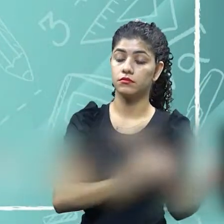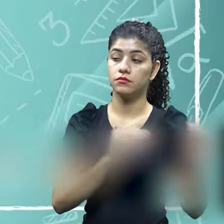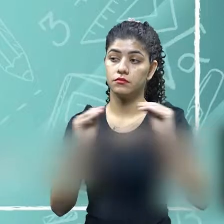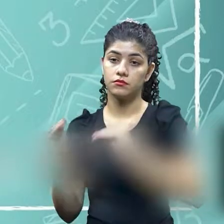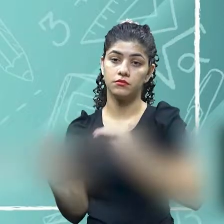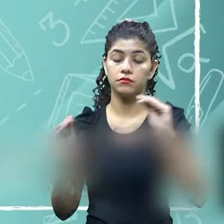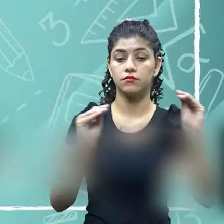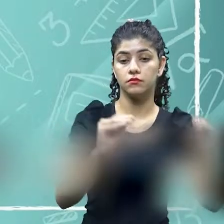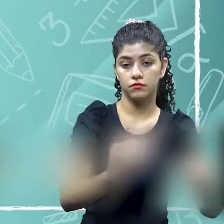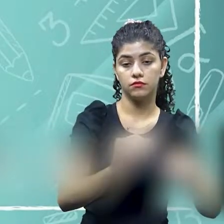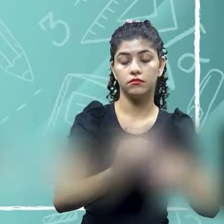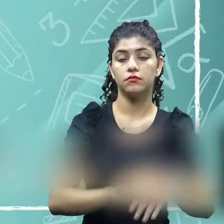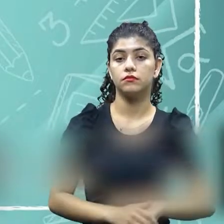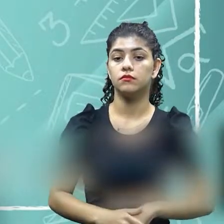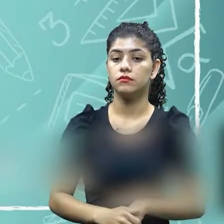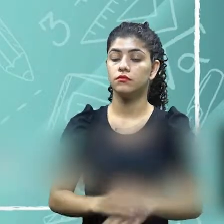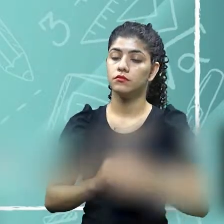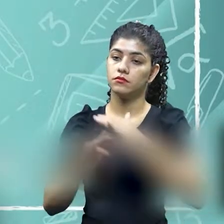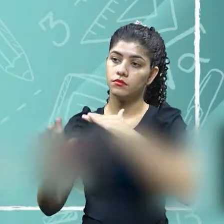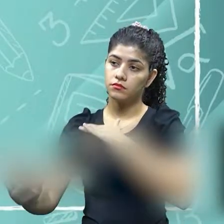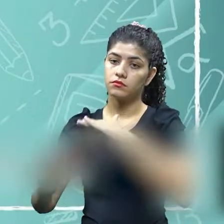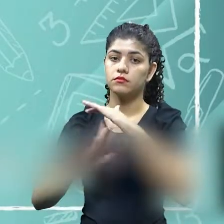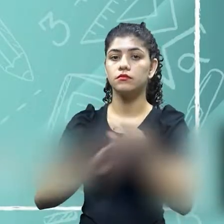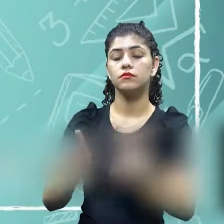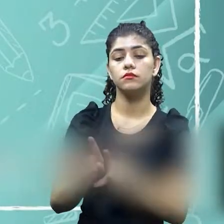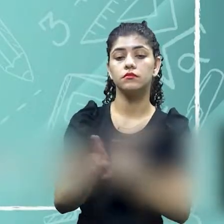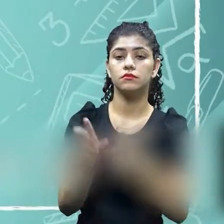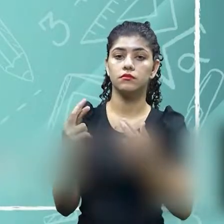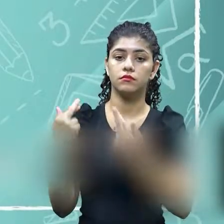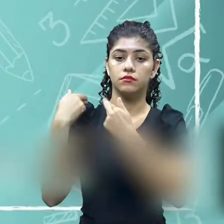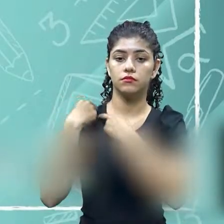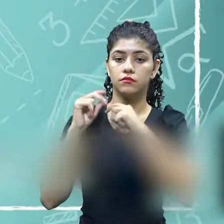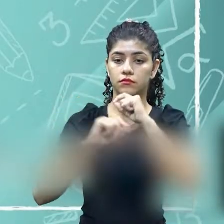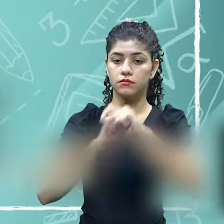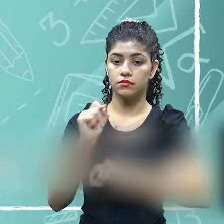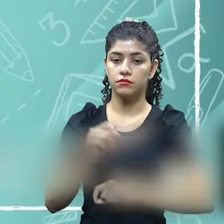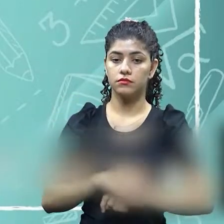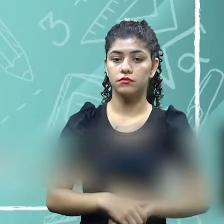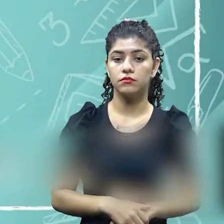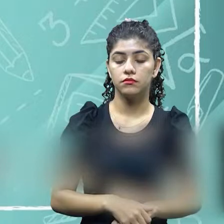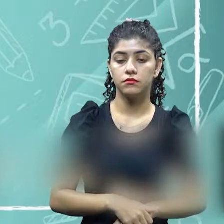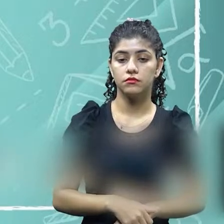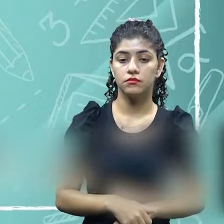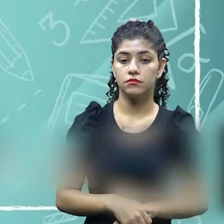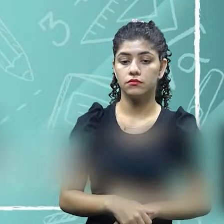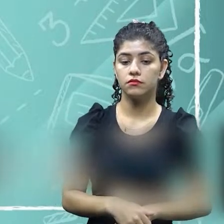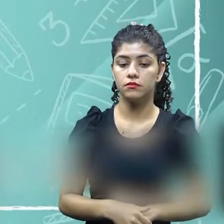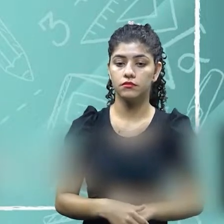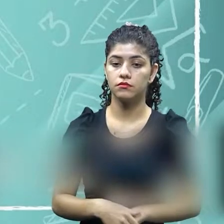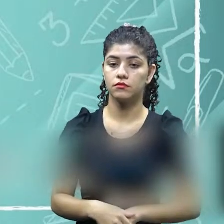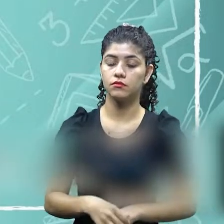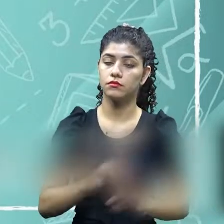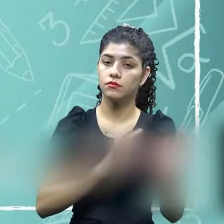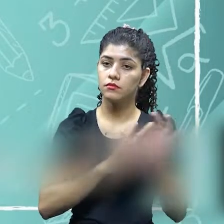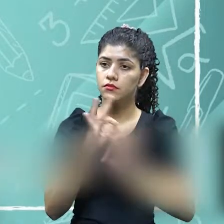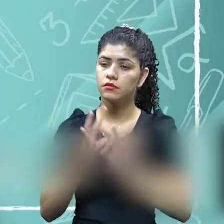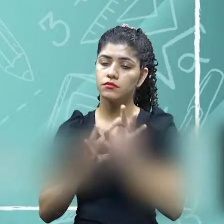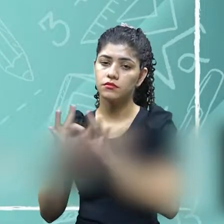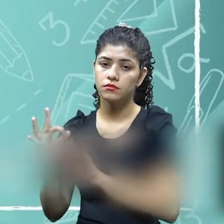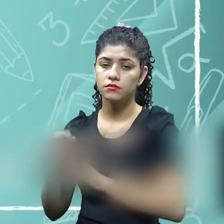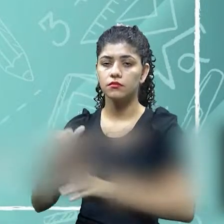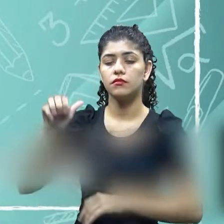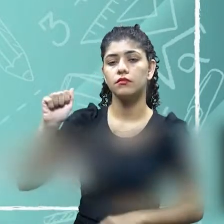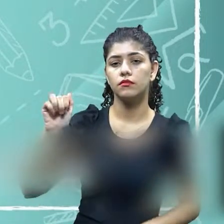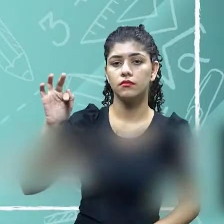questão do que vai ser deslocado para exportação ou importação. Ele também é responsável por afretar parte dos